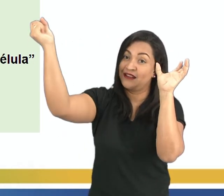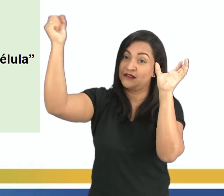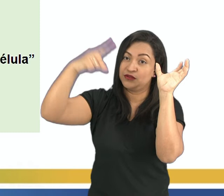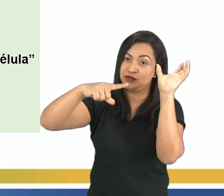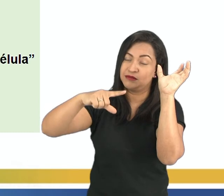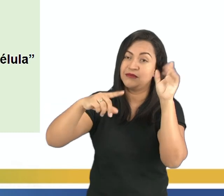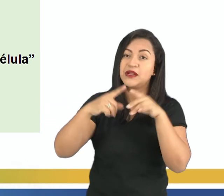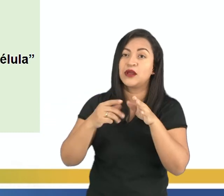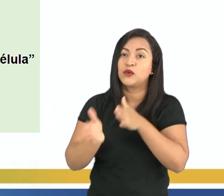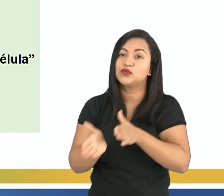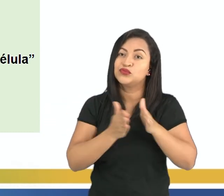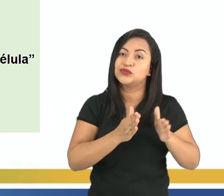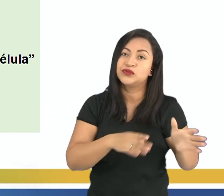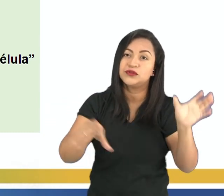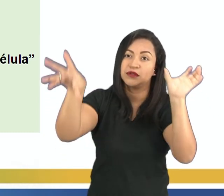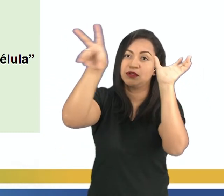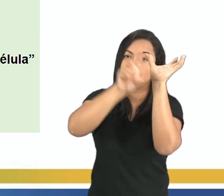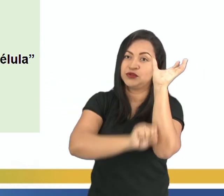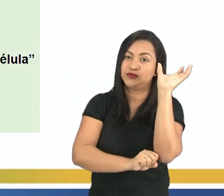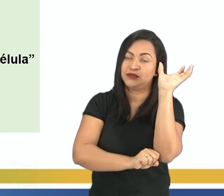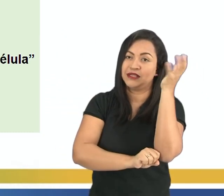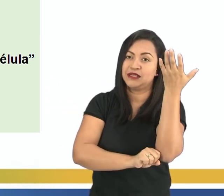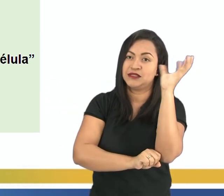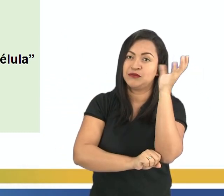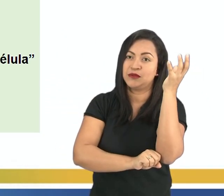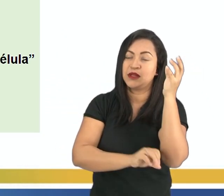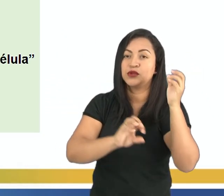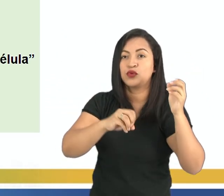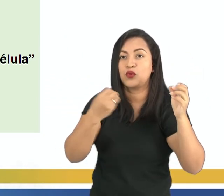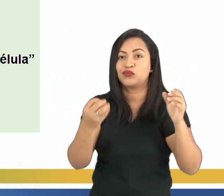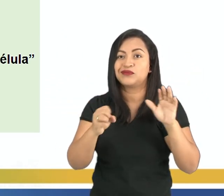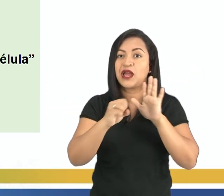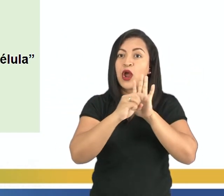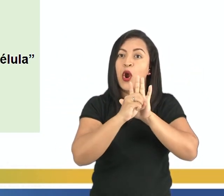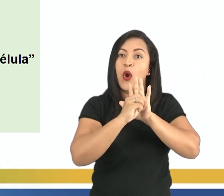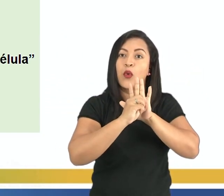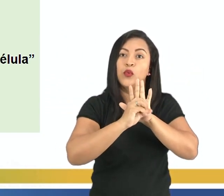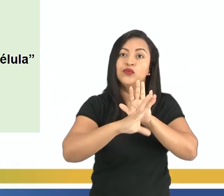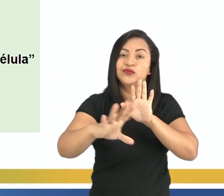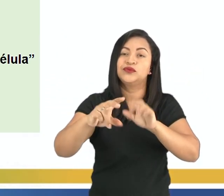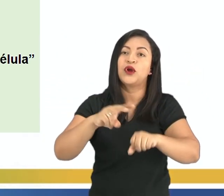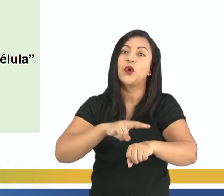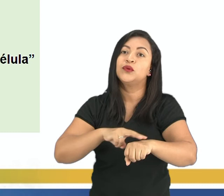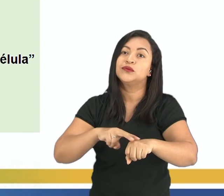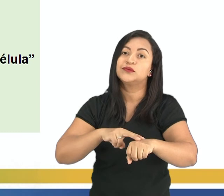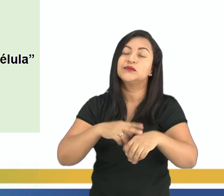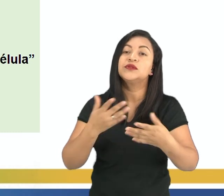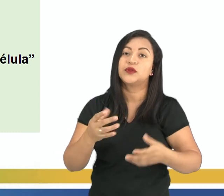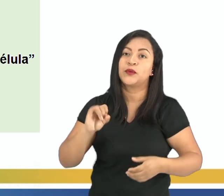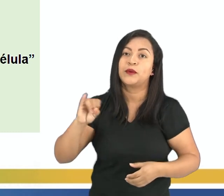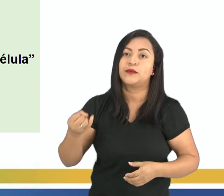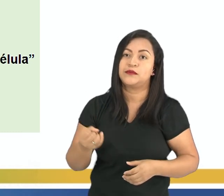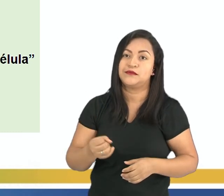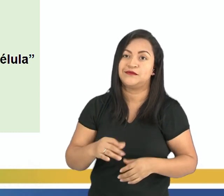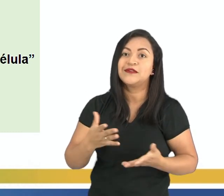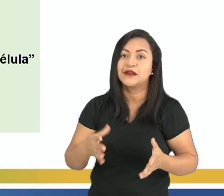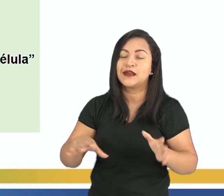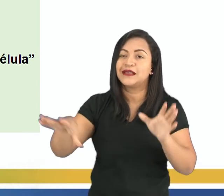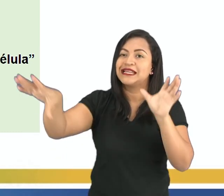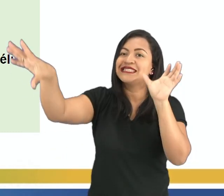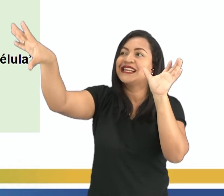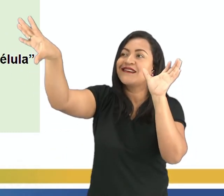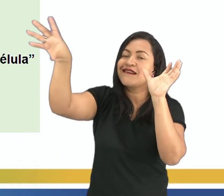fotossíntese nas plantas ou nos seres que têm a presença de clorofila. Então, essa é a principal função, captação da